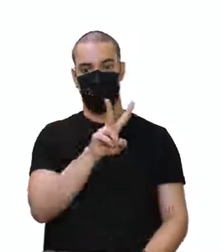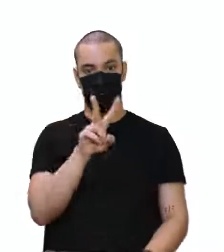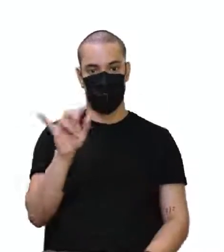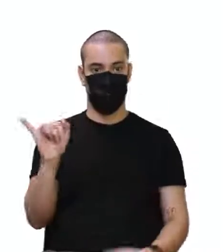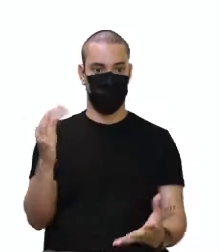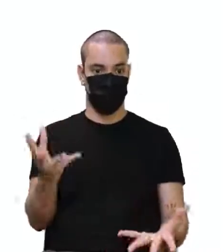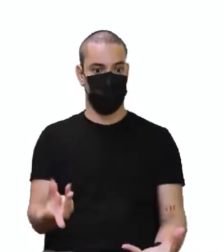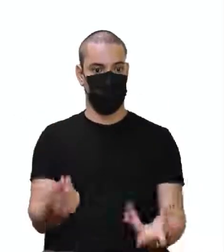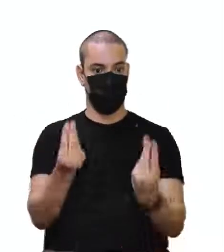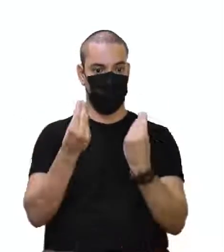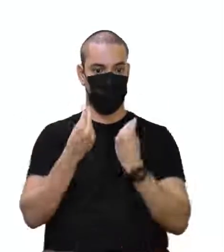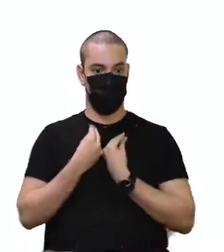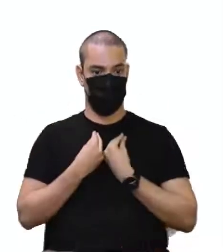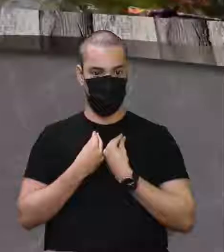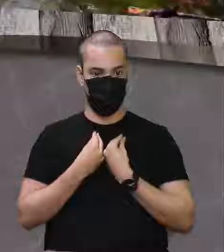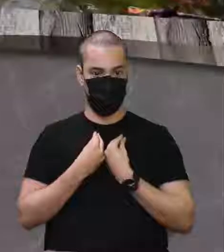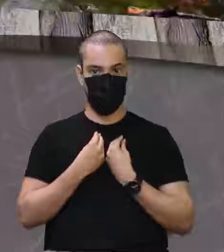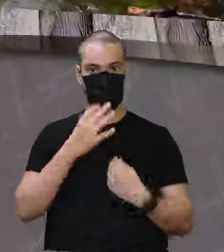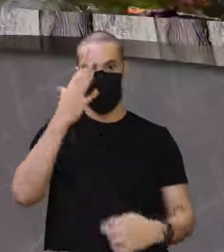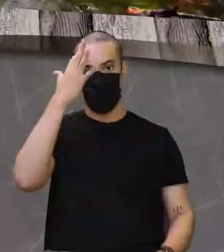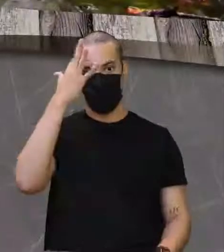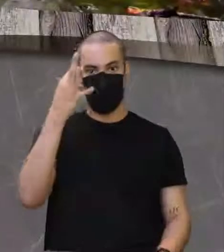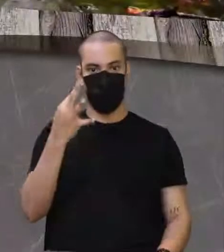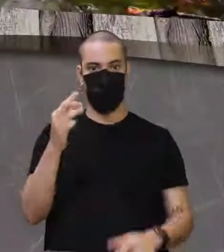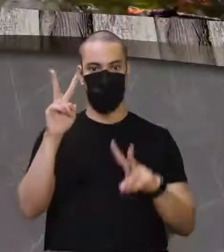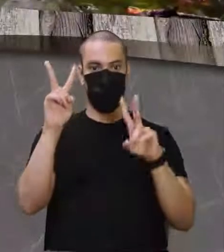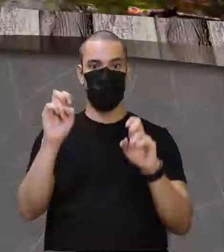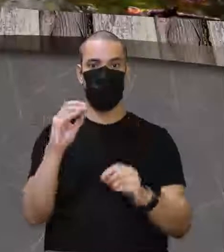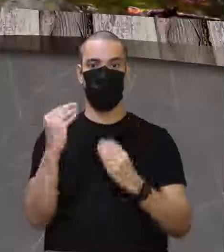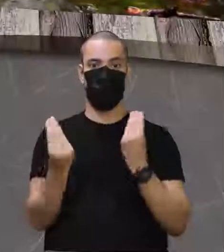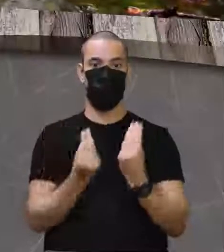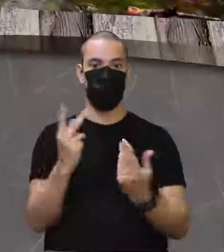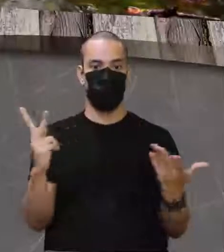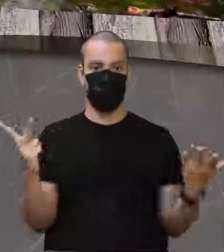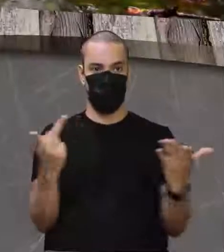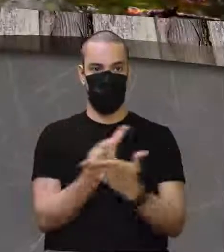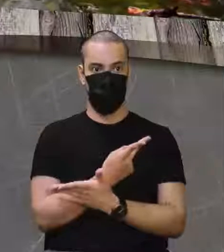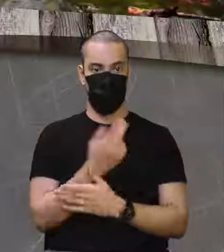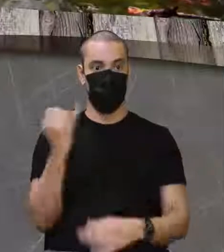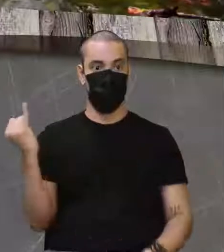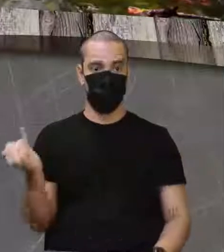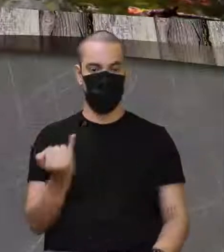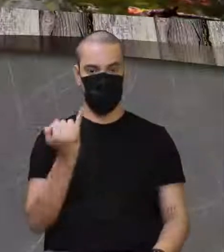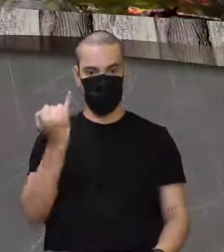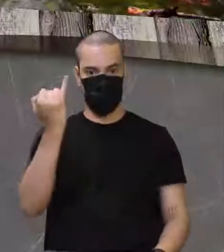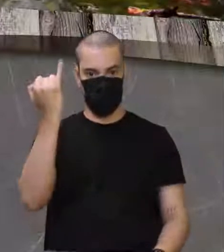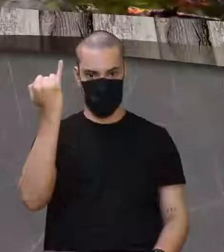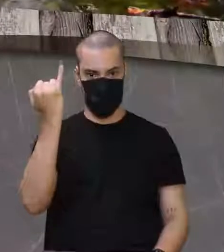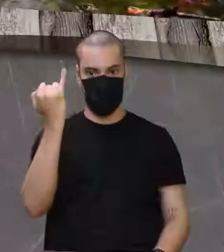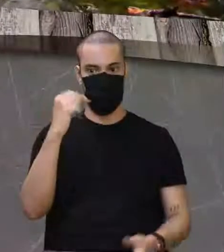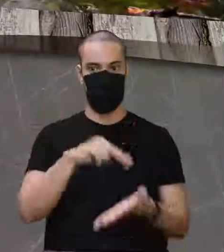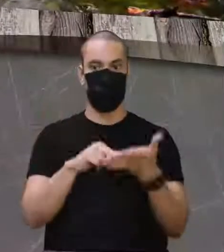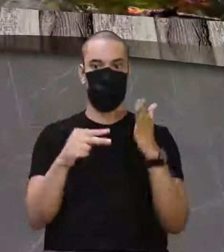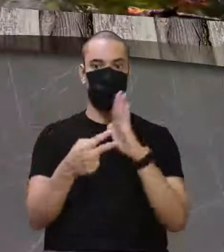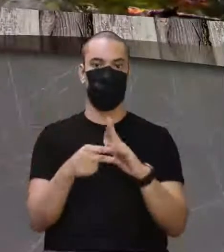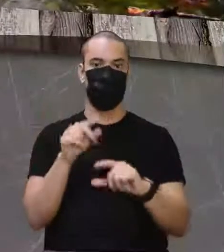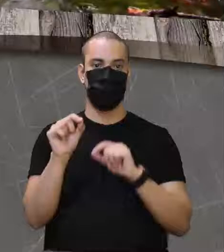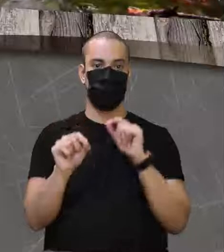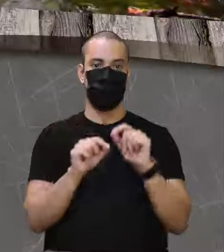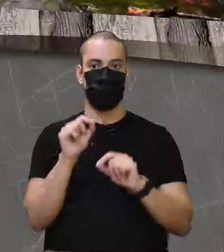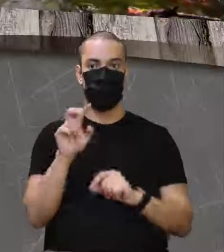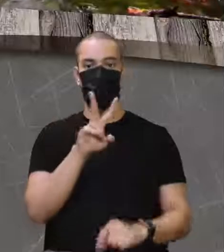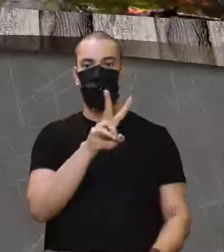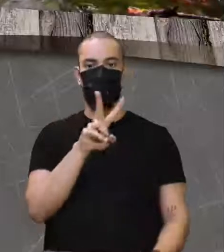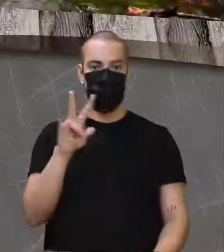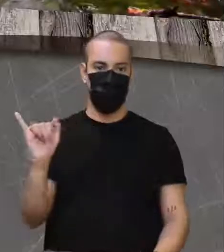nos trazer entendimento sobre um processo de reprodução muito importante, que é justamente aquele